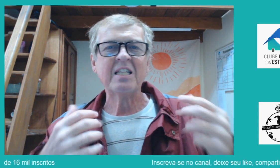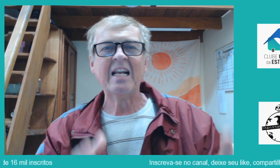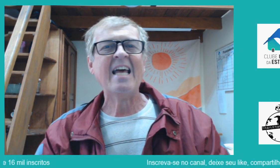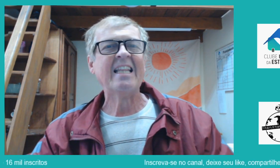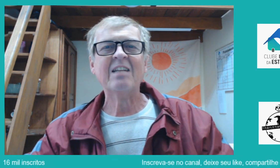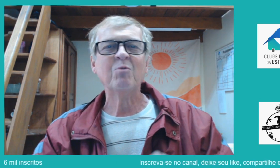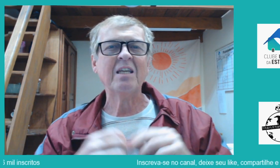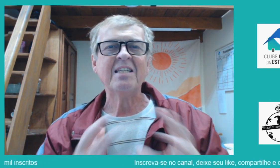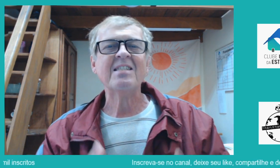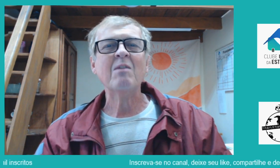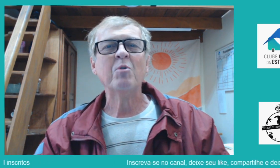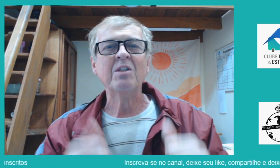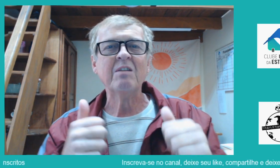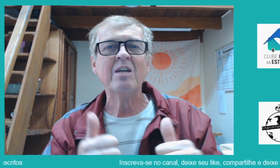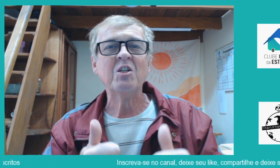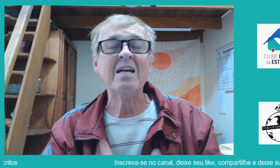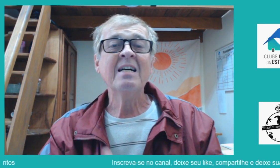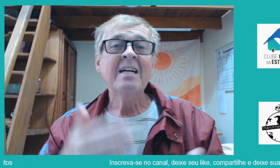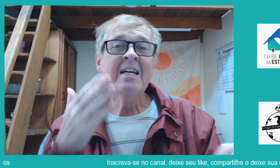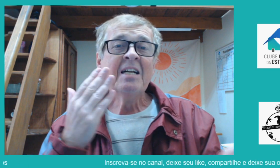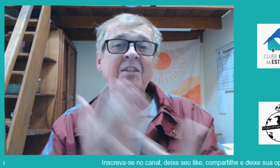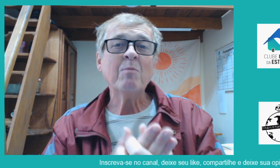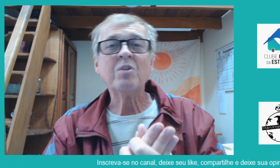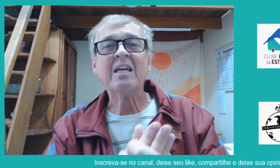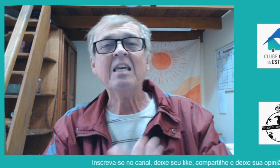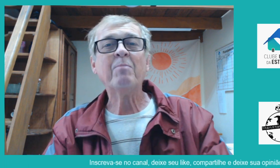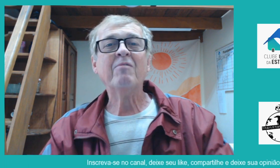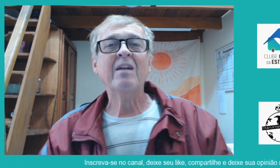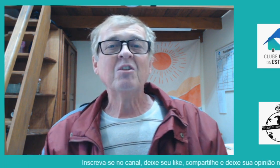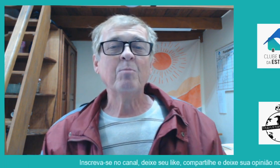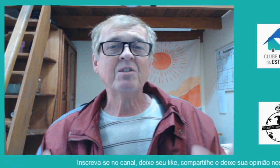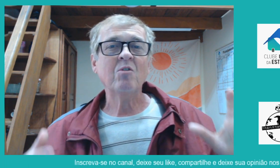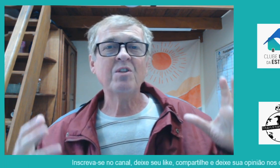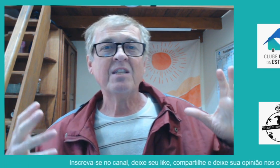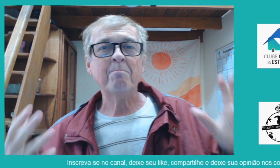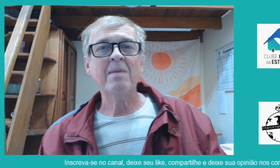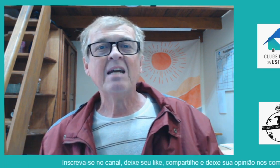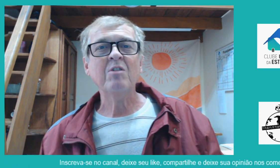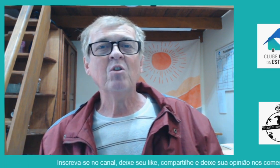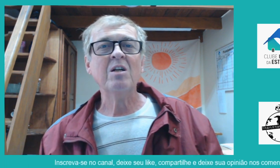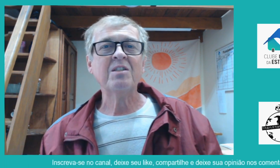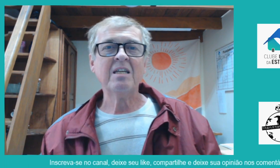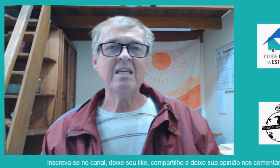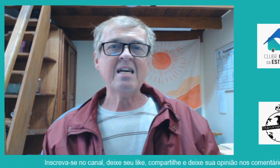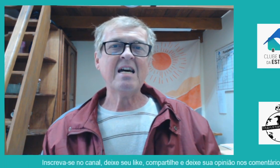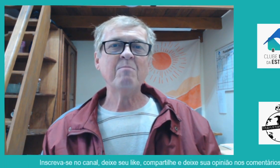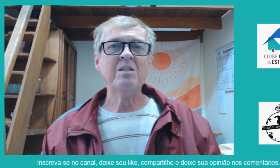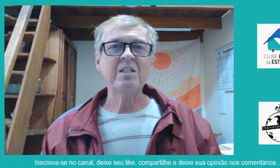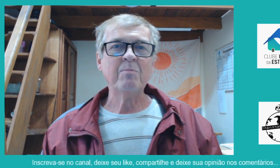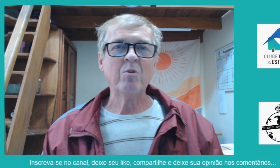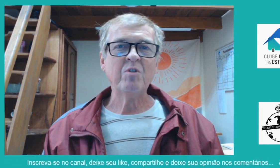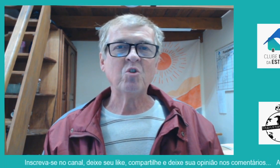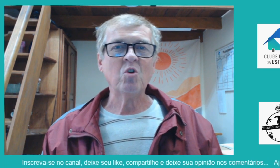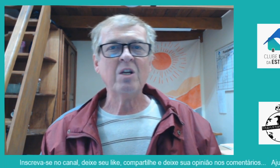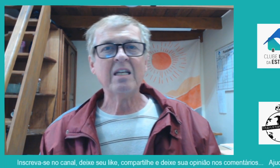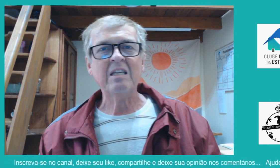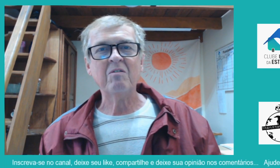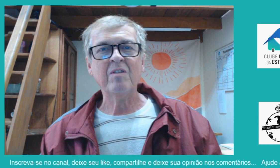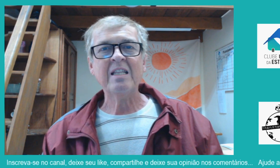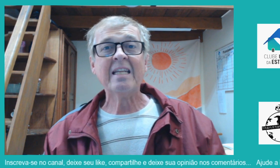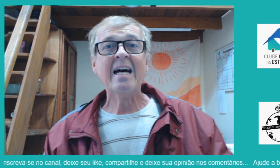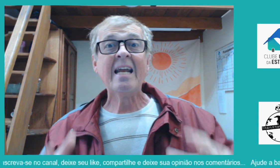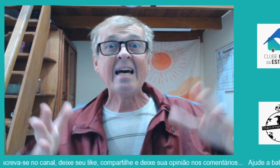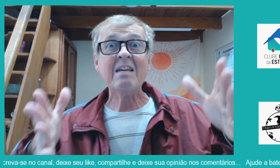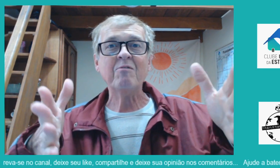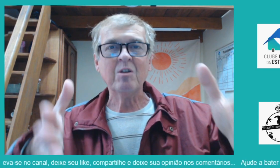mochila de bicicleta no que quiser importante é viajar Vamos aqui para falar sobre essa notícia maravilhosa que é a medida provisória